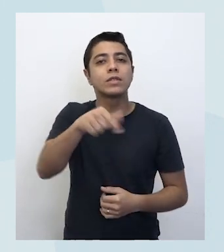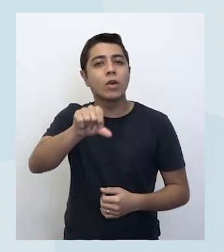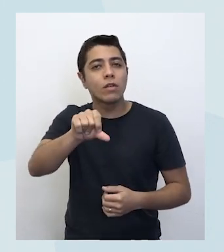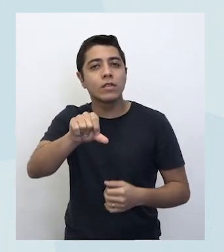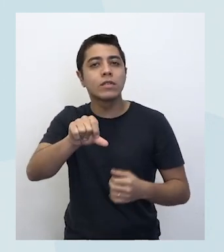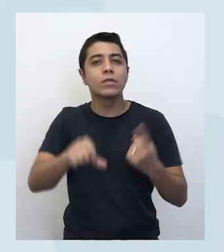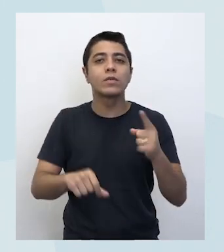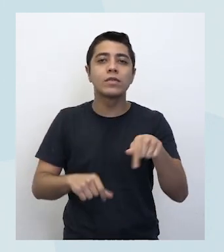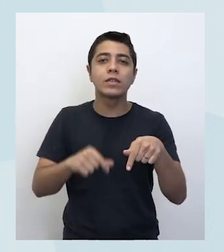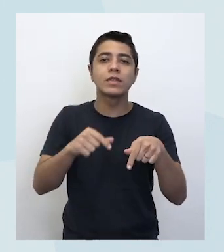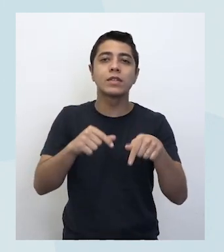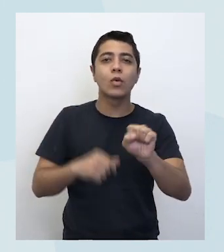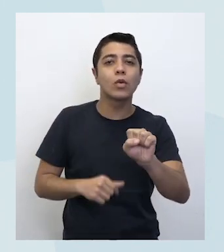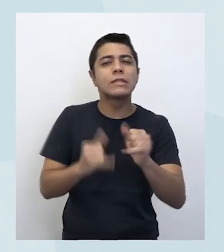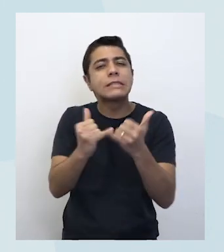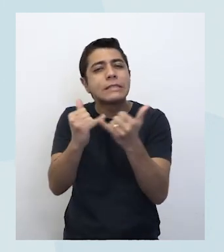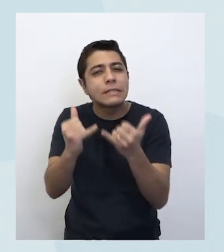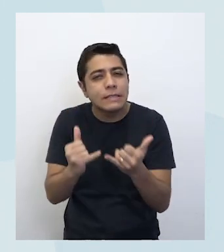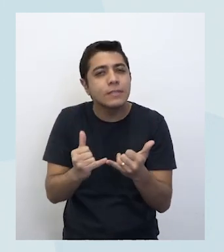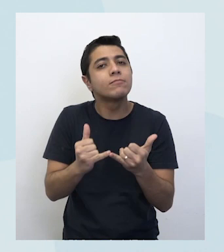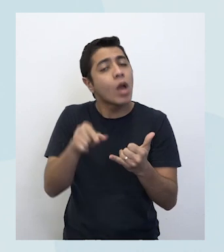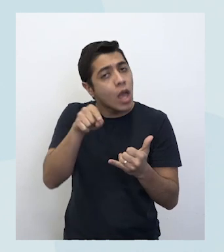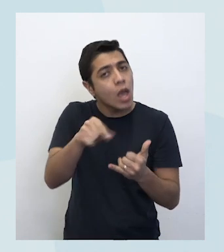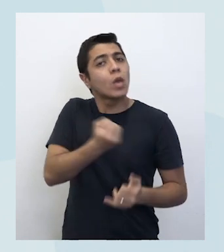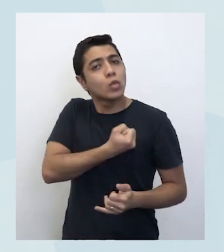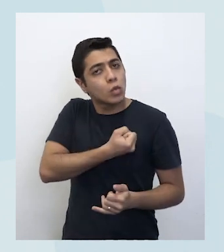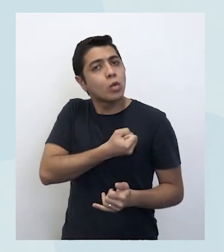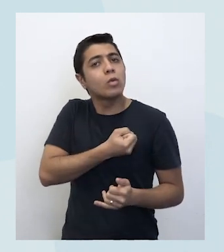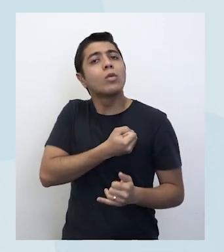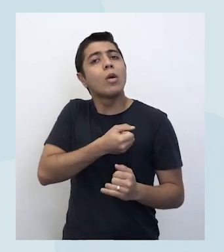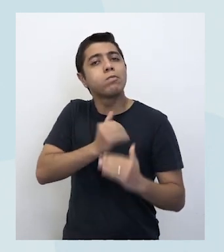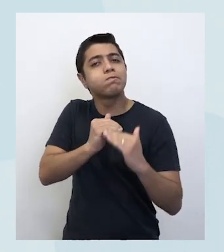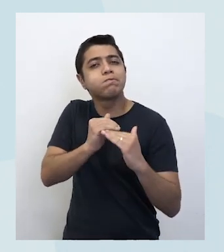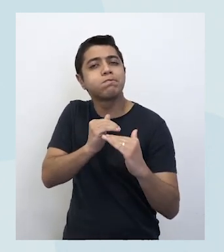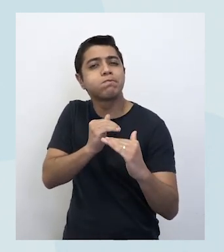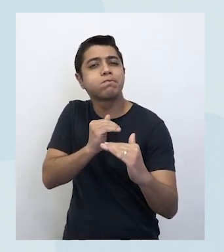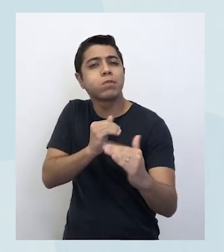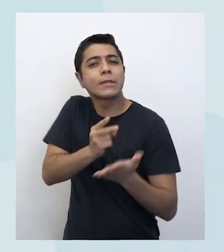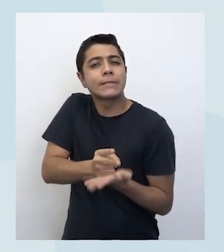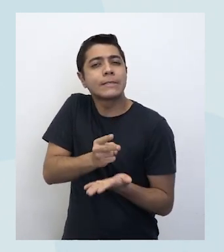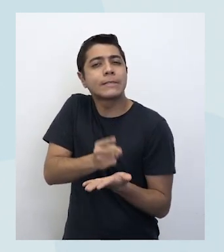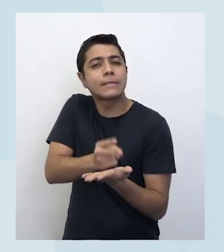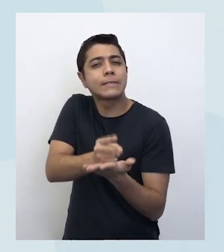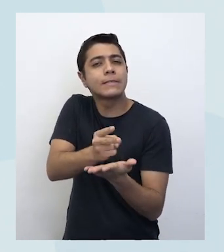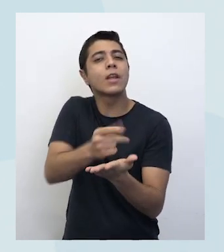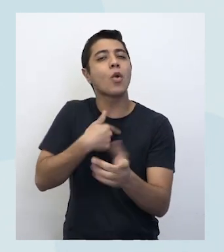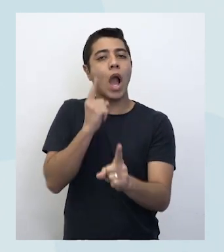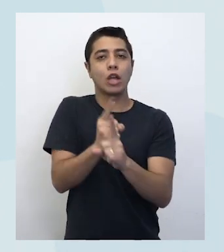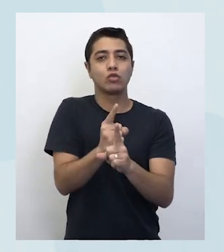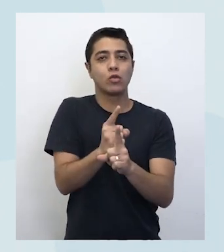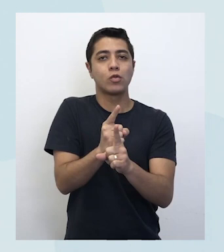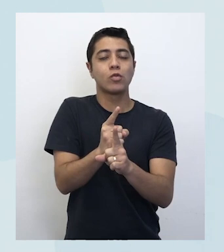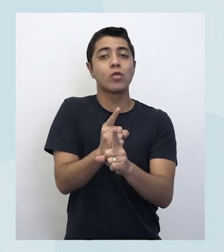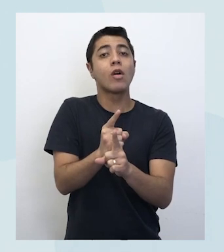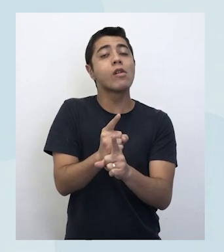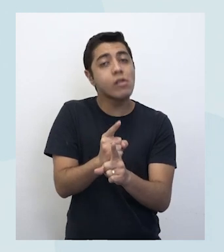um valor constante, perfeito? Esse valor constante, eu posso dizer que essa constante,